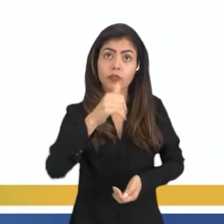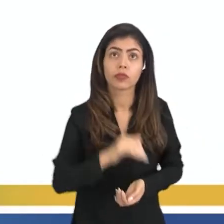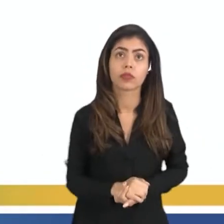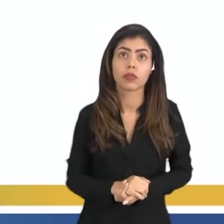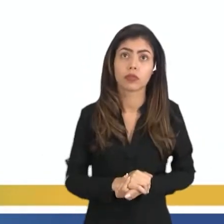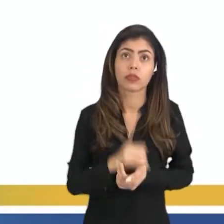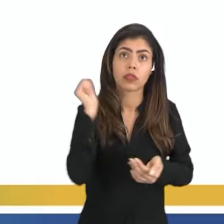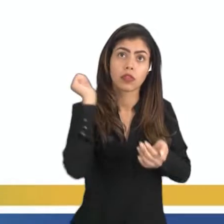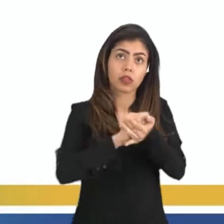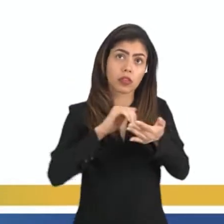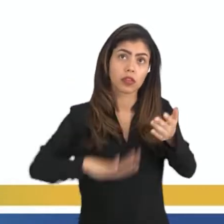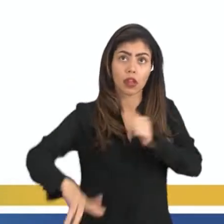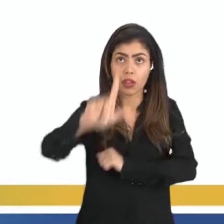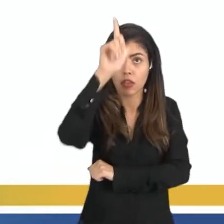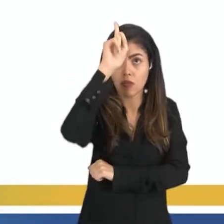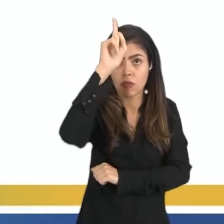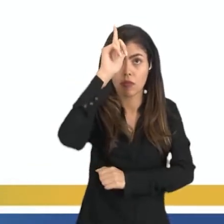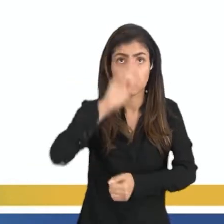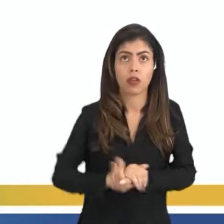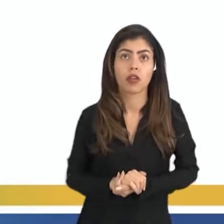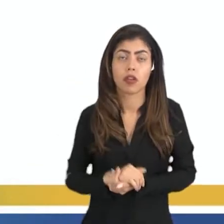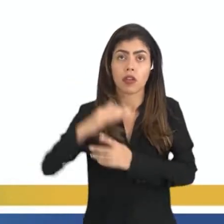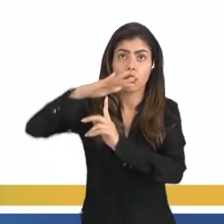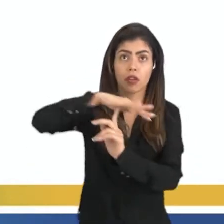exército alemão emprega o